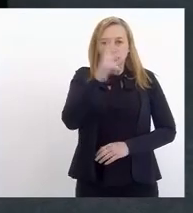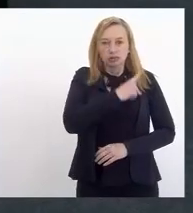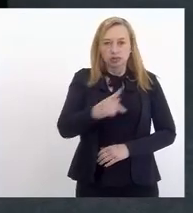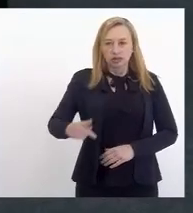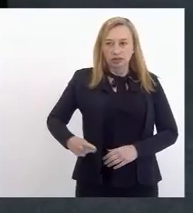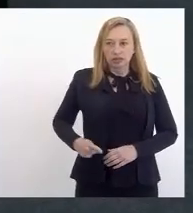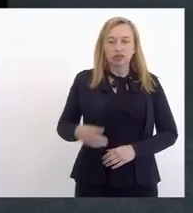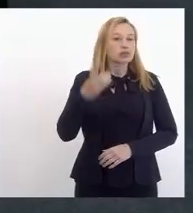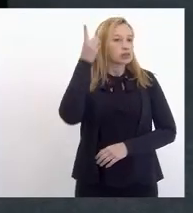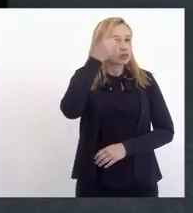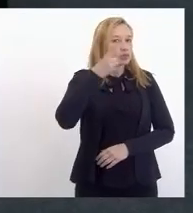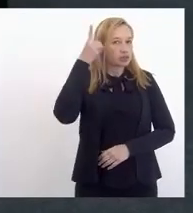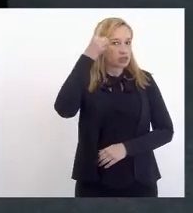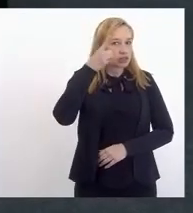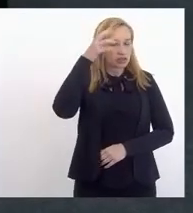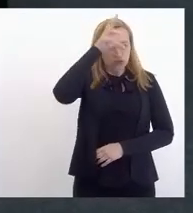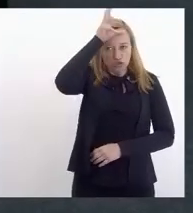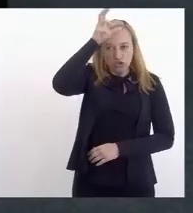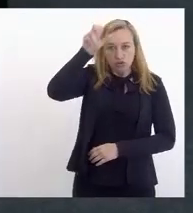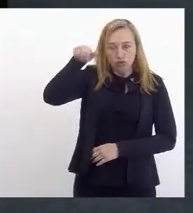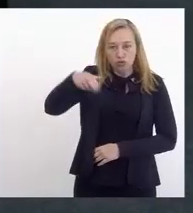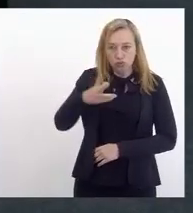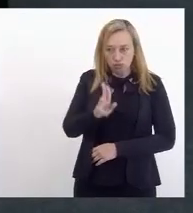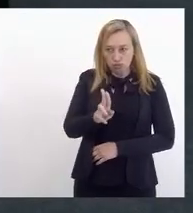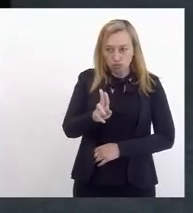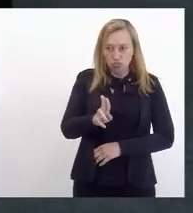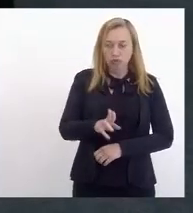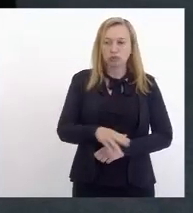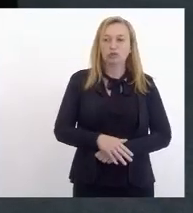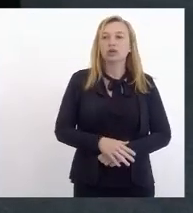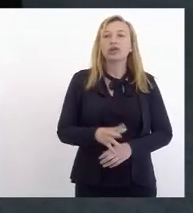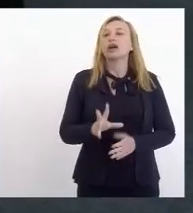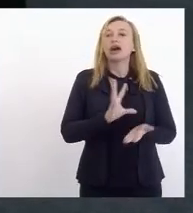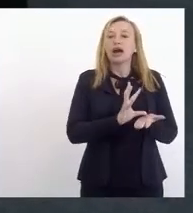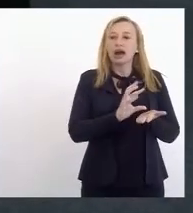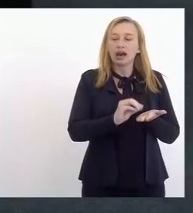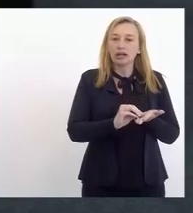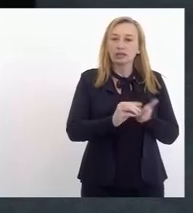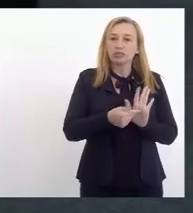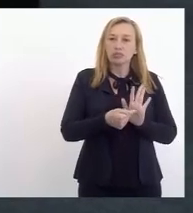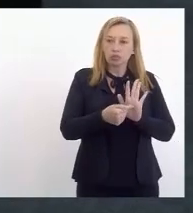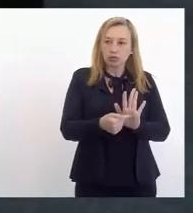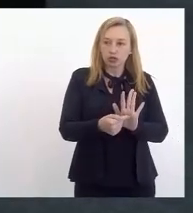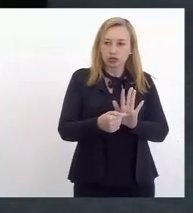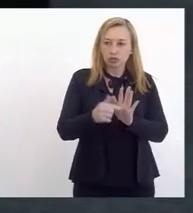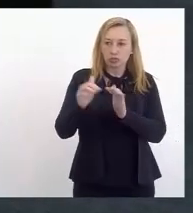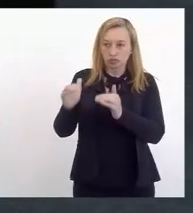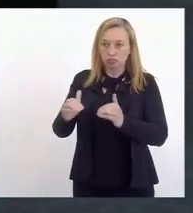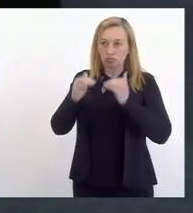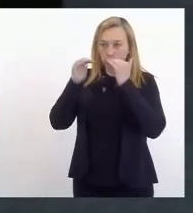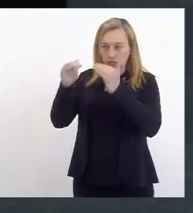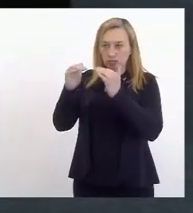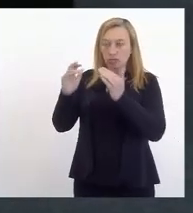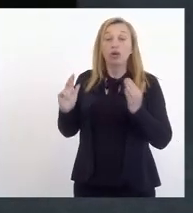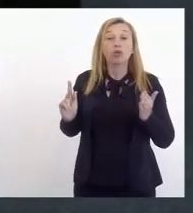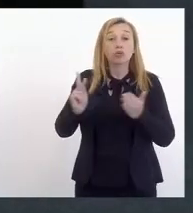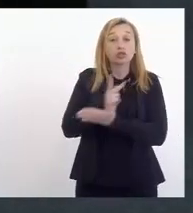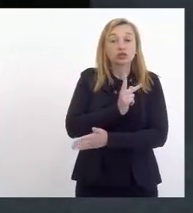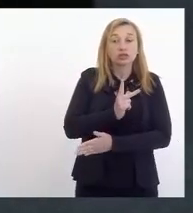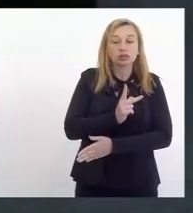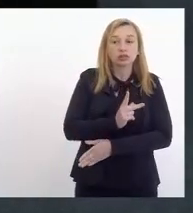presidente, deputada Tia Ju, a ata reflete com exatidão o ocorrido